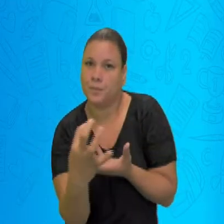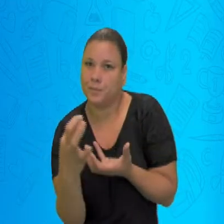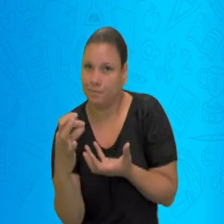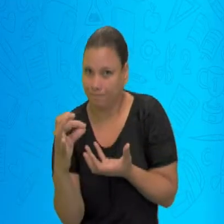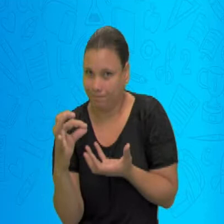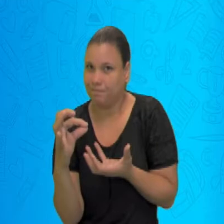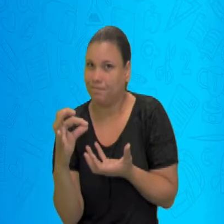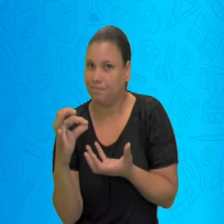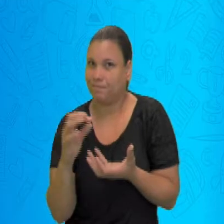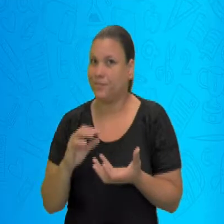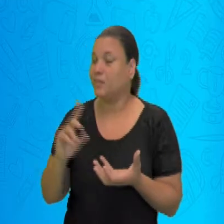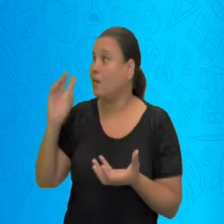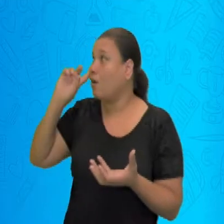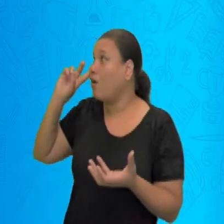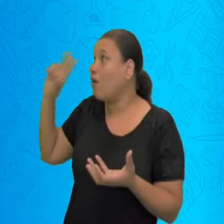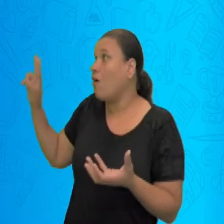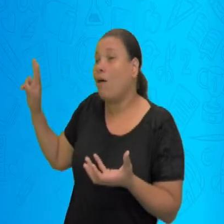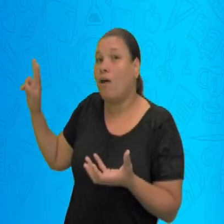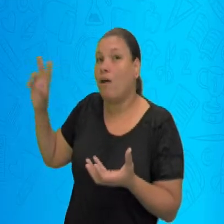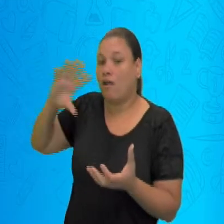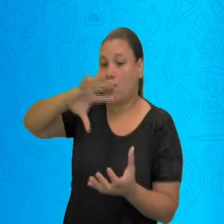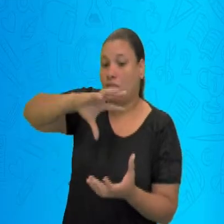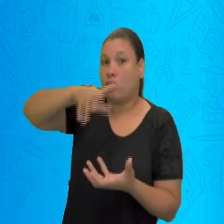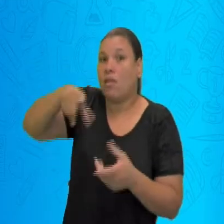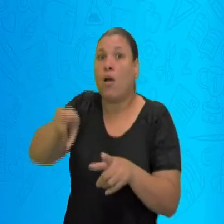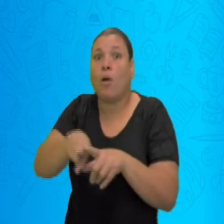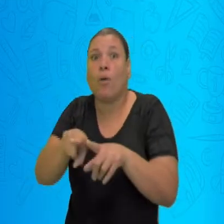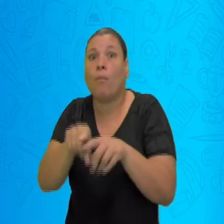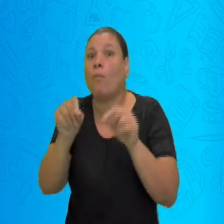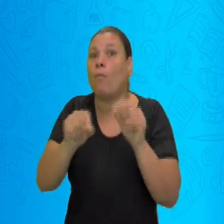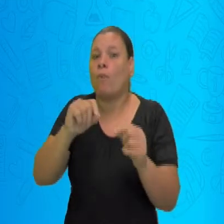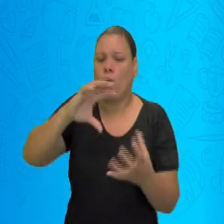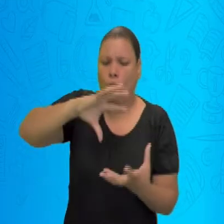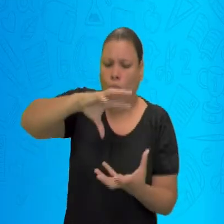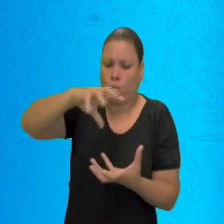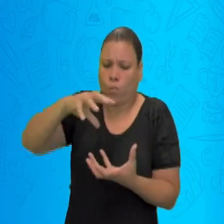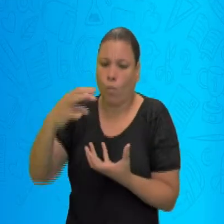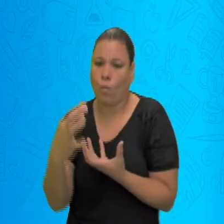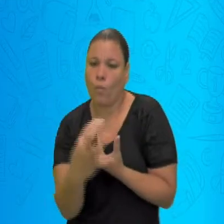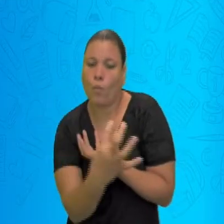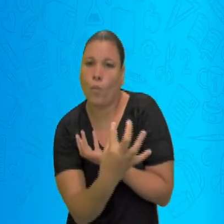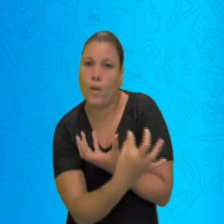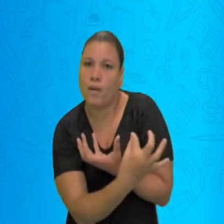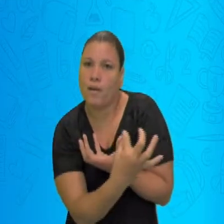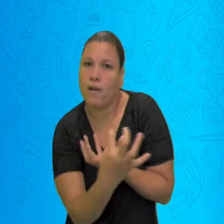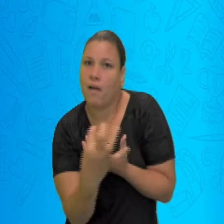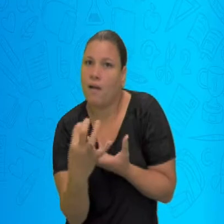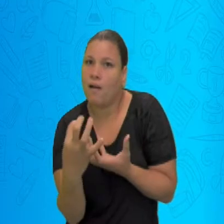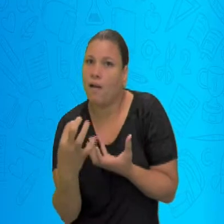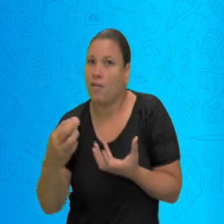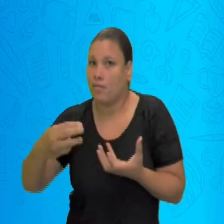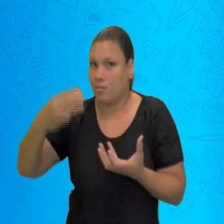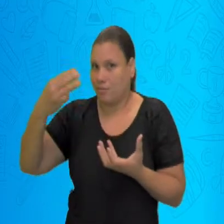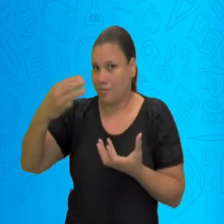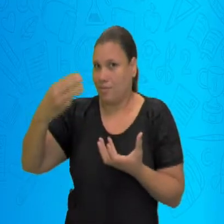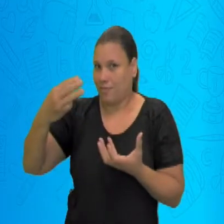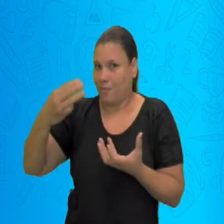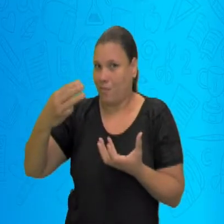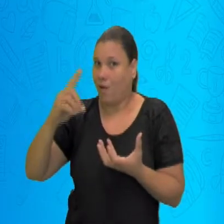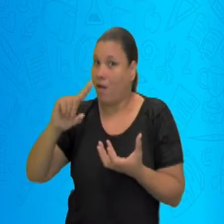tá aqui, pela linha do Equador, pelo Trópico